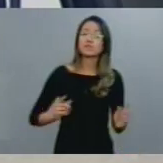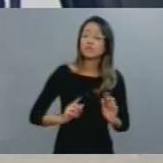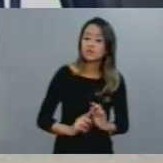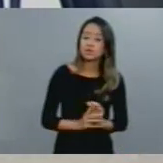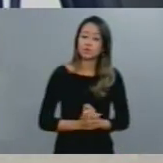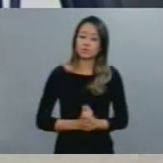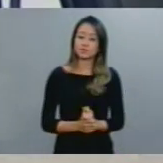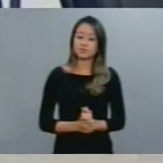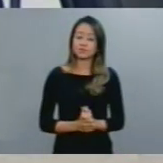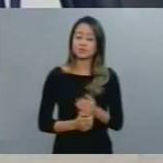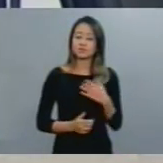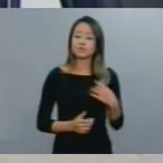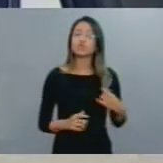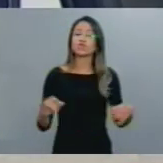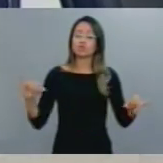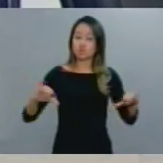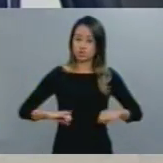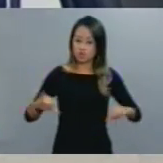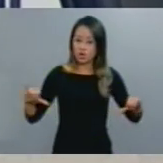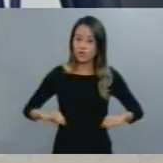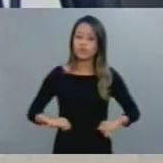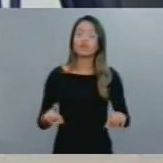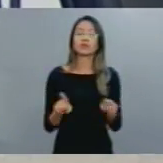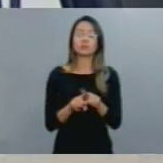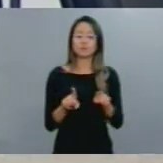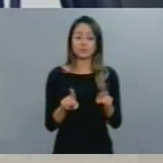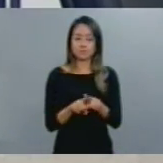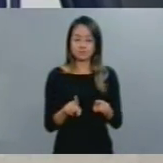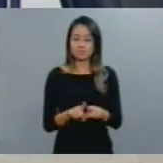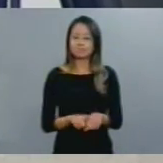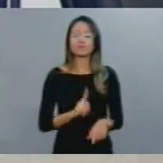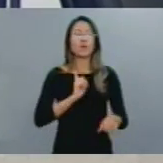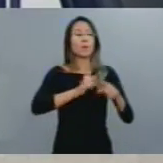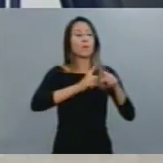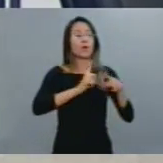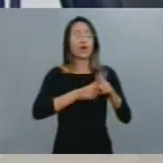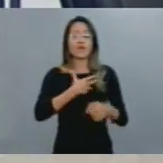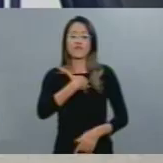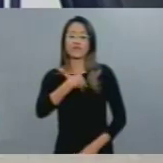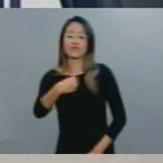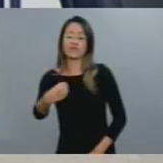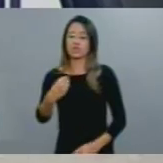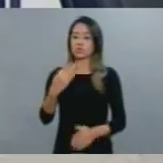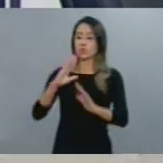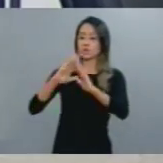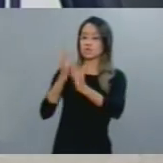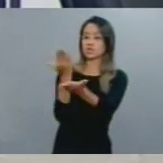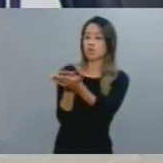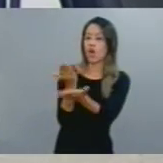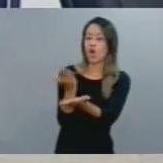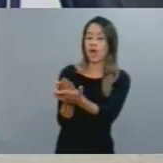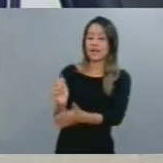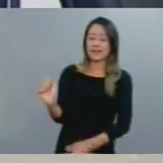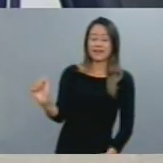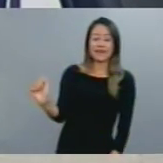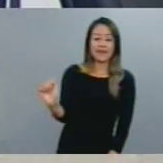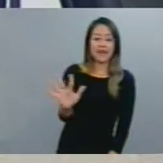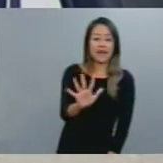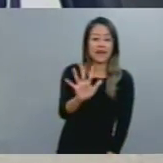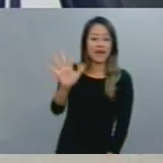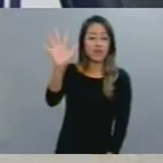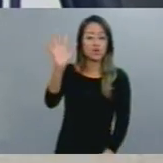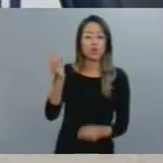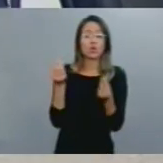mas a classe média baixa está sofrendo com seus filhos no colégio, tudo caro. Inviável você botar hoje um menino num